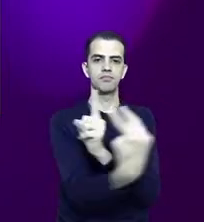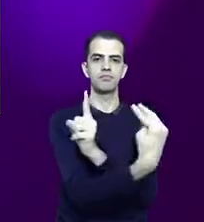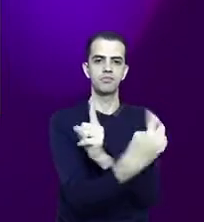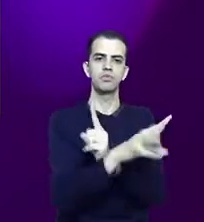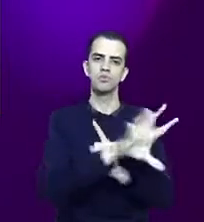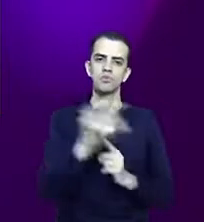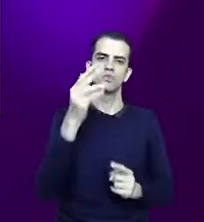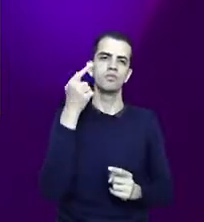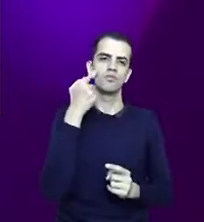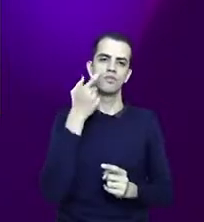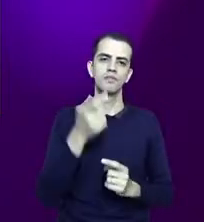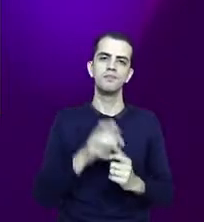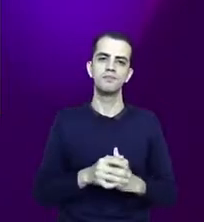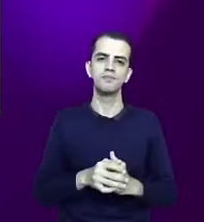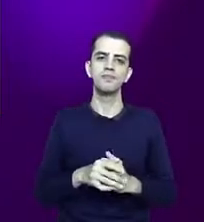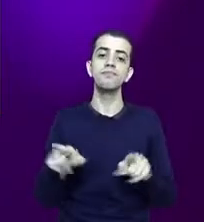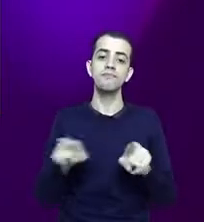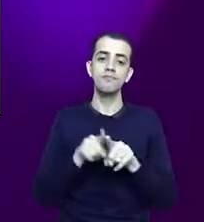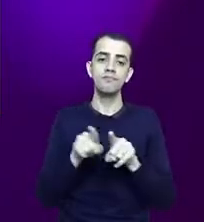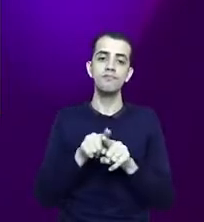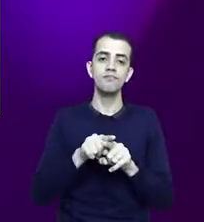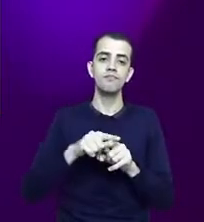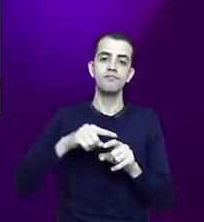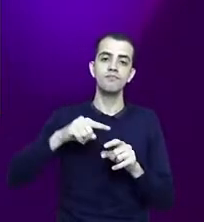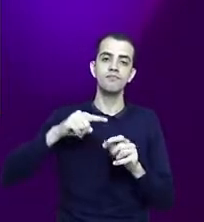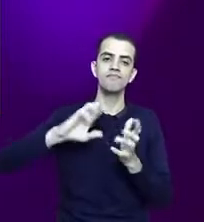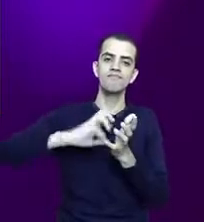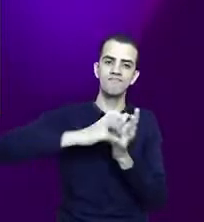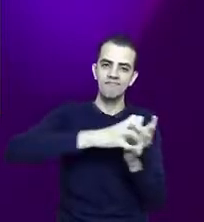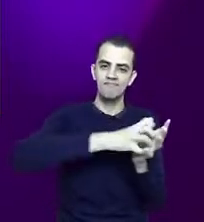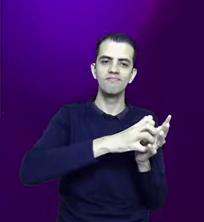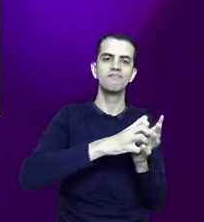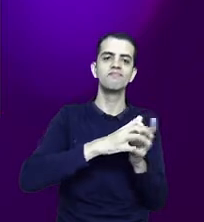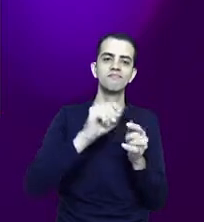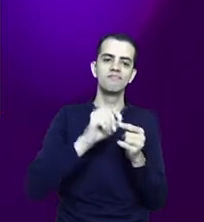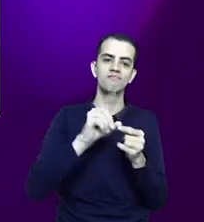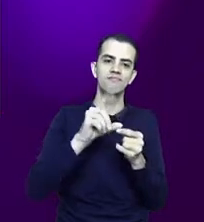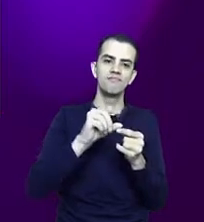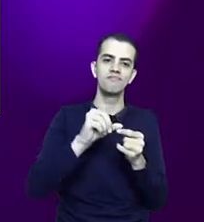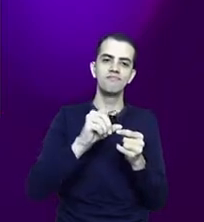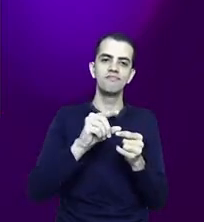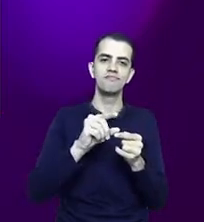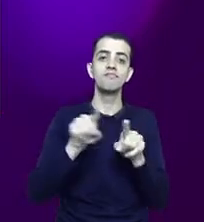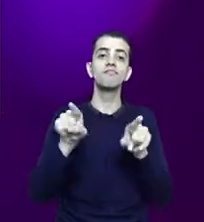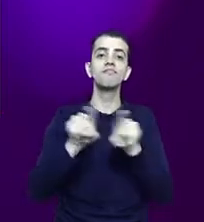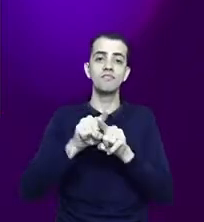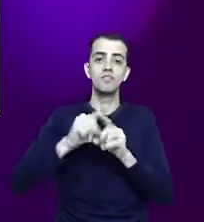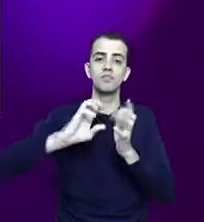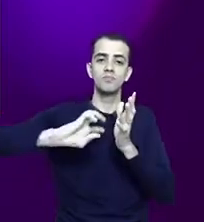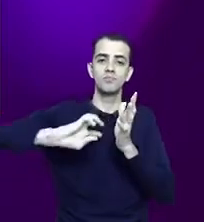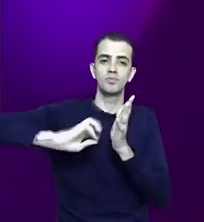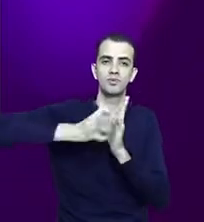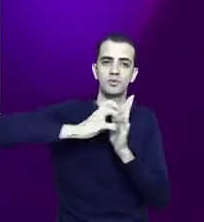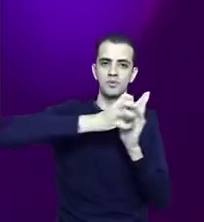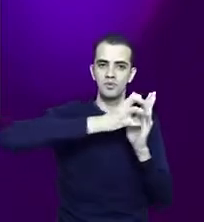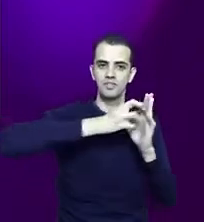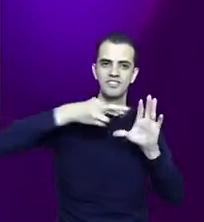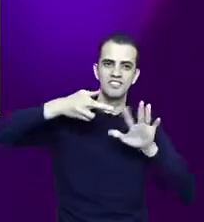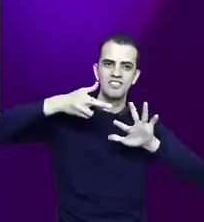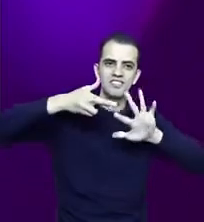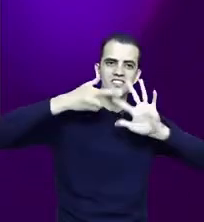O calço também utilizado com uma prótese de estoque, né? E aqui o uso, então, de uma fresa para conseguir